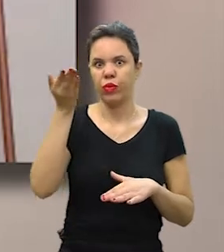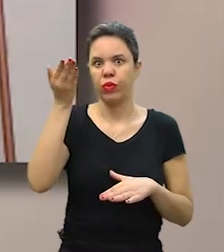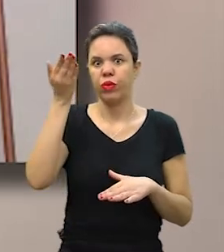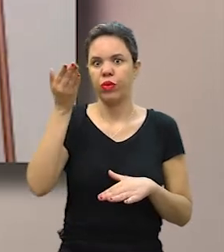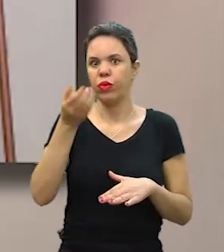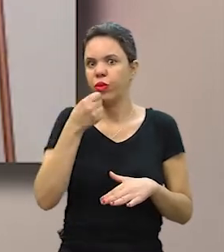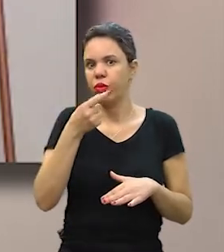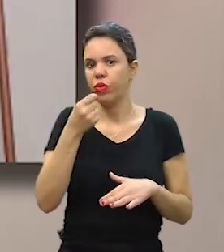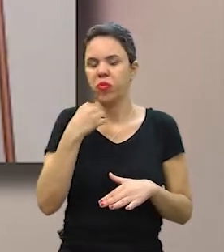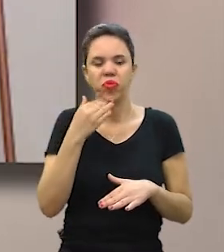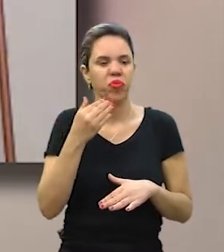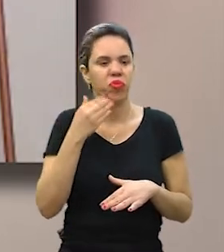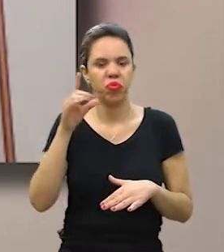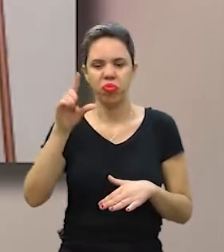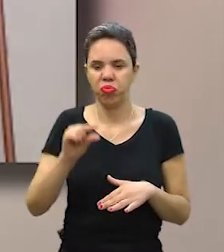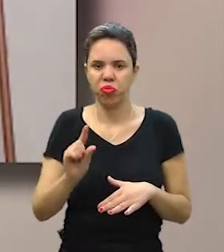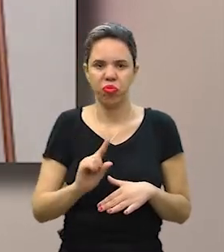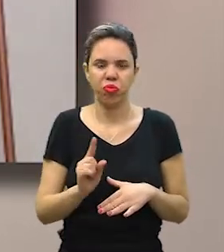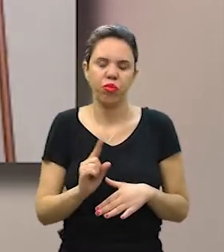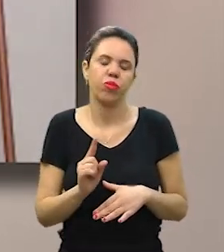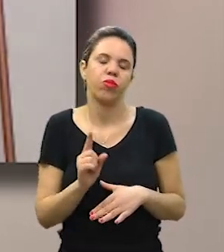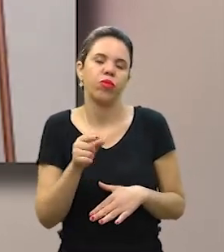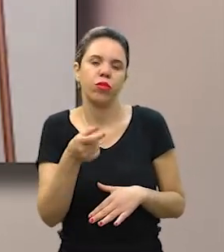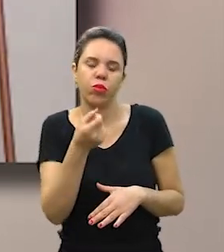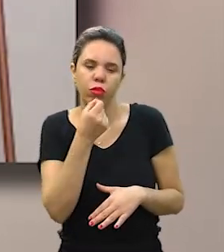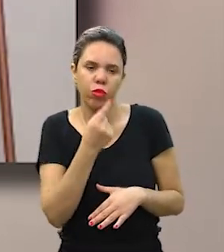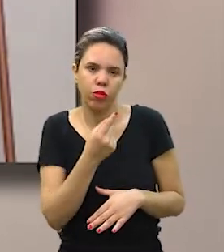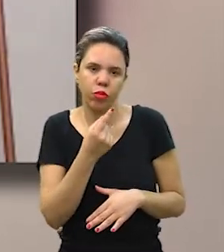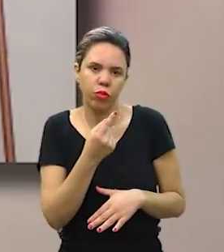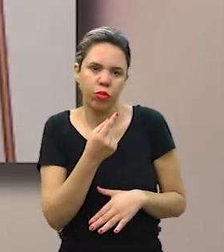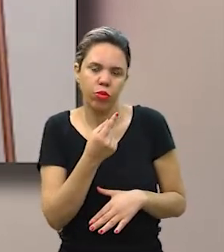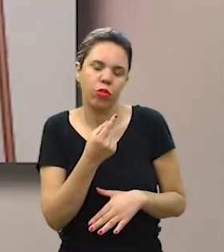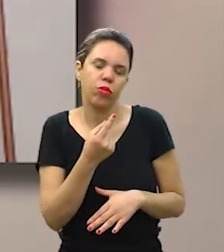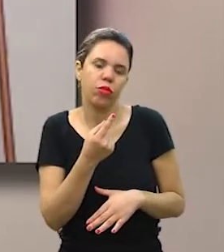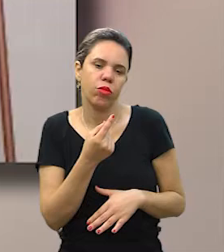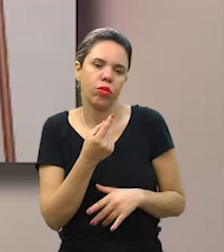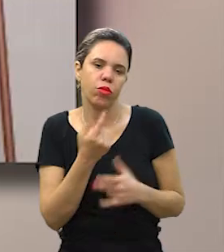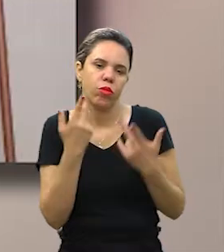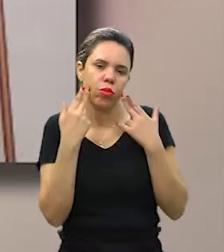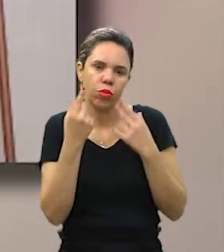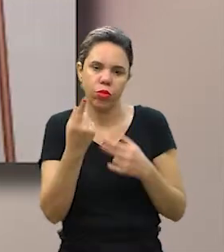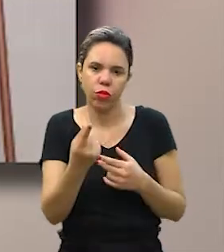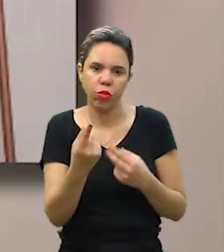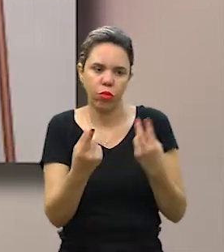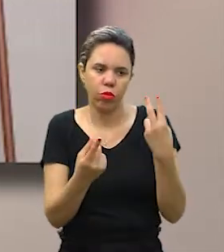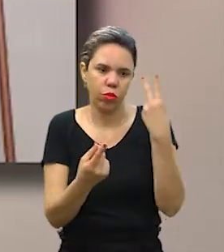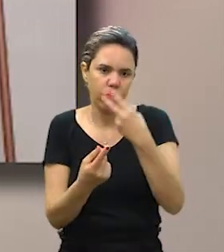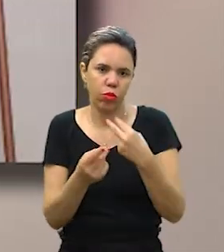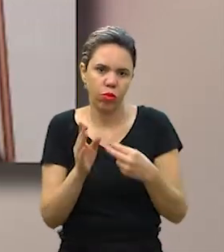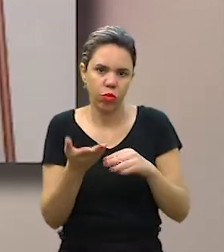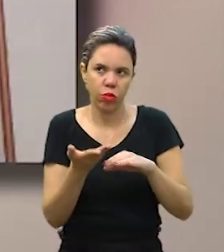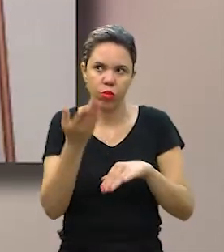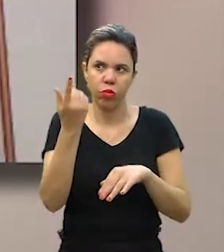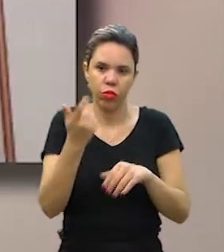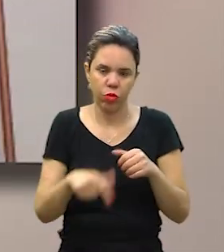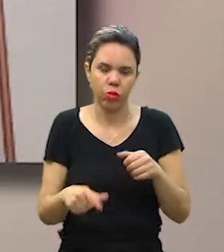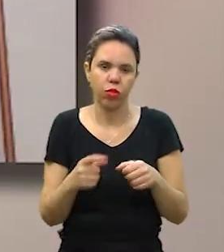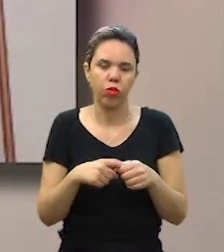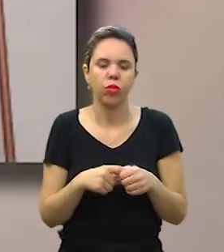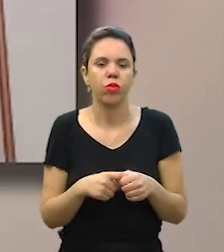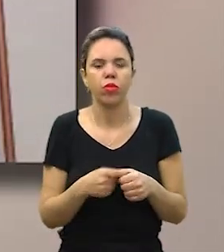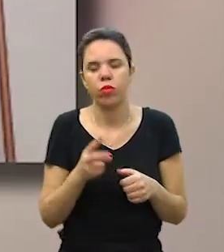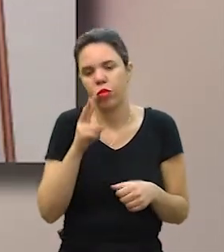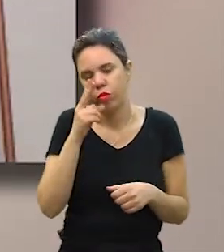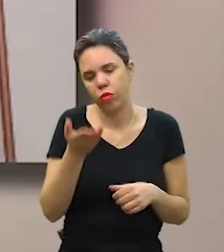você medica e ela não abaixa. Ou você medicou com analgésico, passou 1, 2 horas, já está voltando de